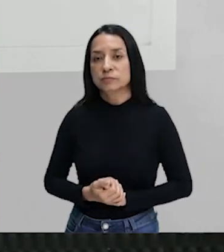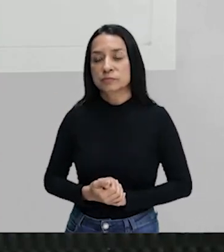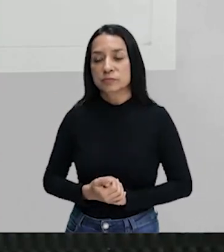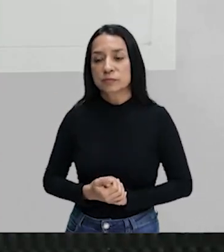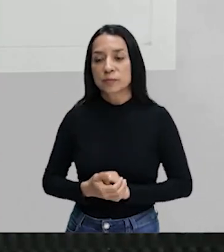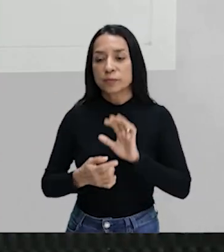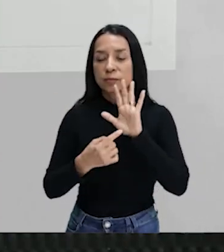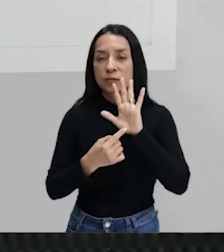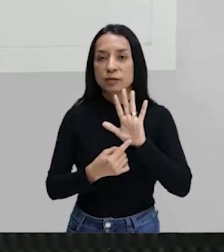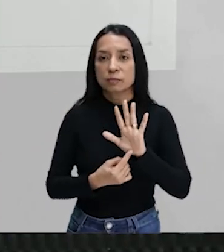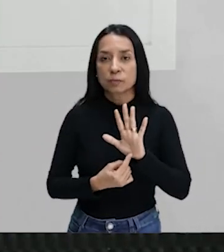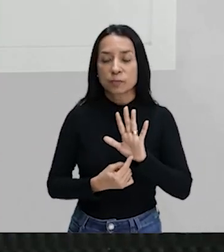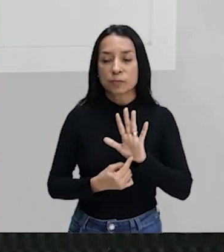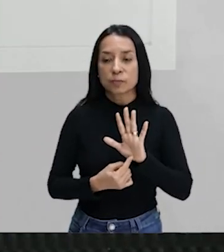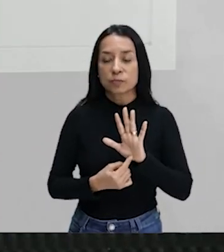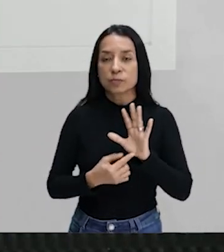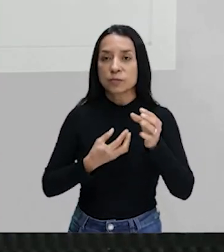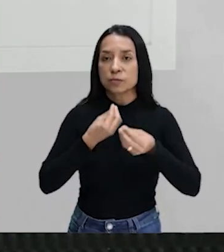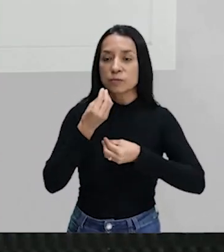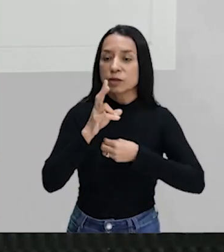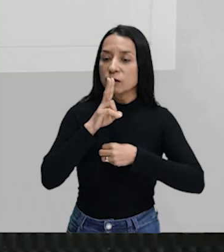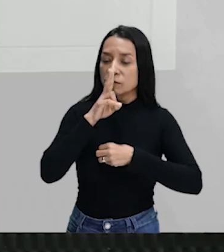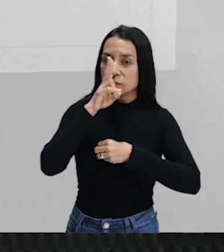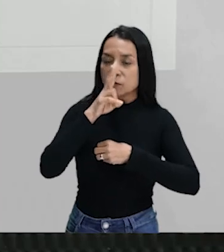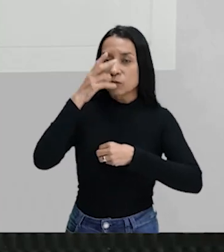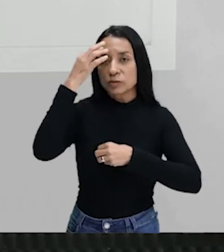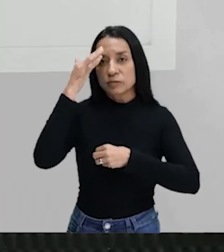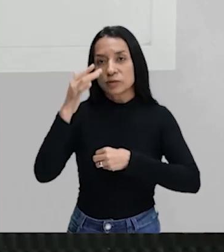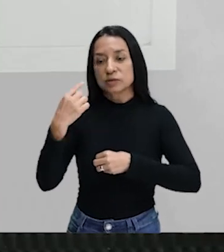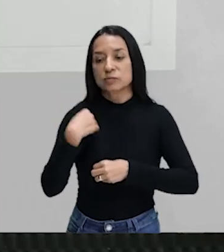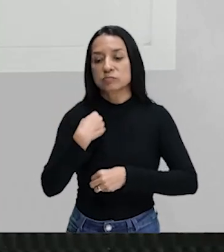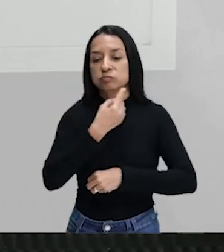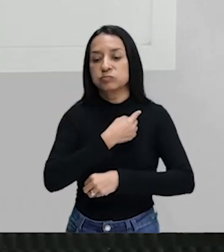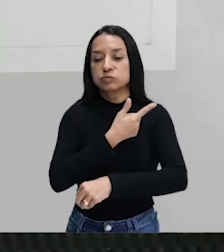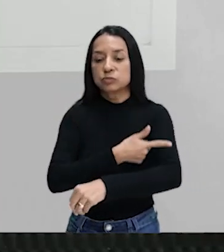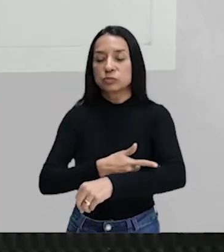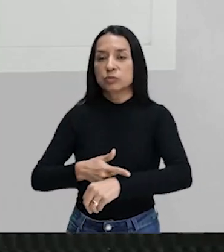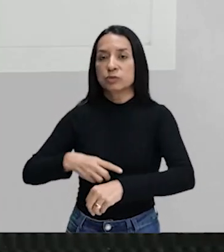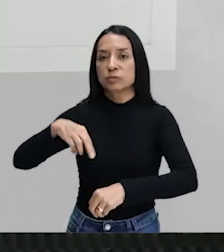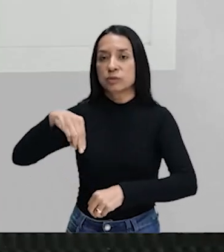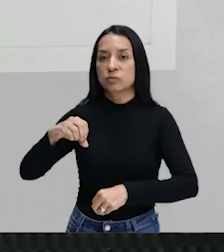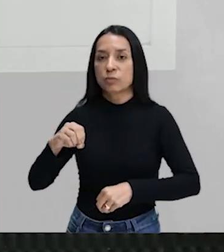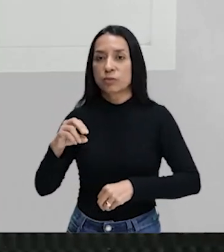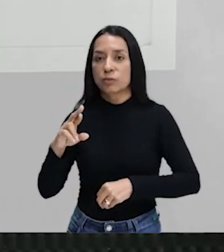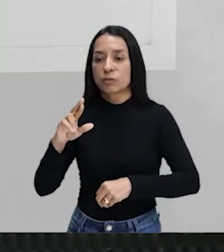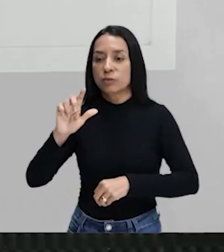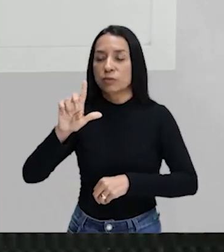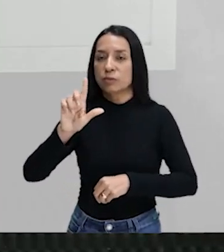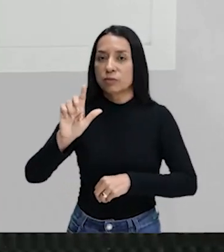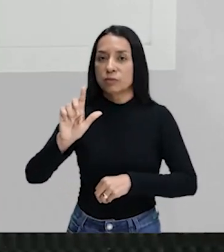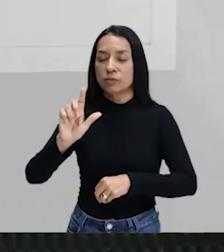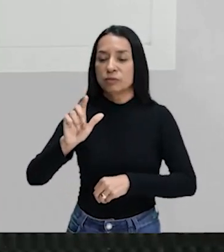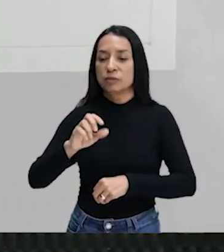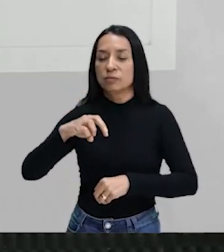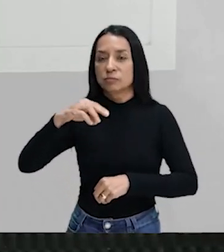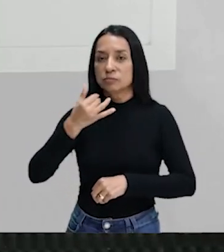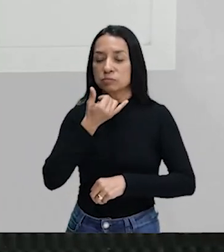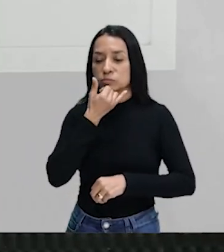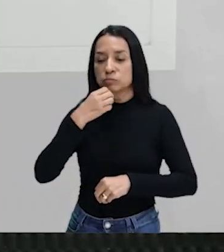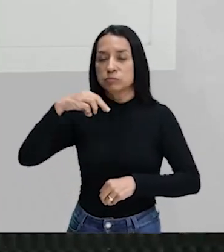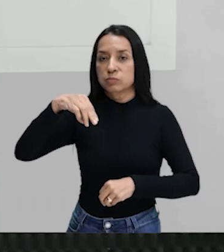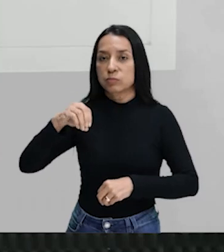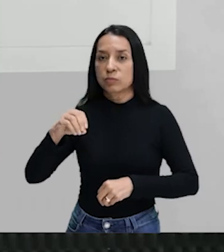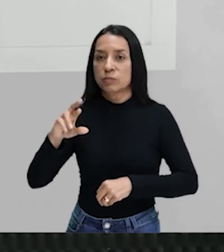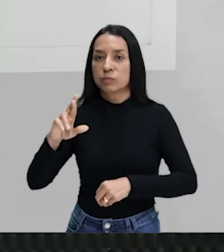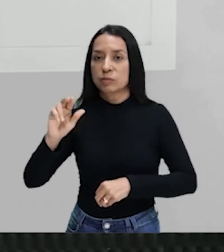trazem, tá, uma forte reflexão sobre o nosso comportamento moral a partir daquelas